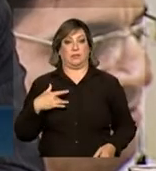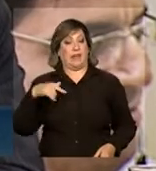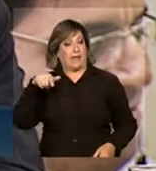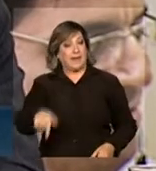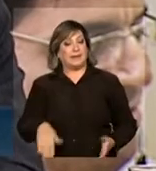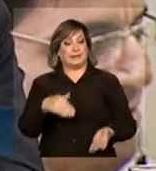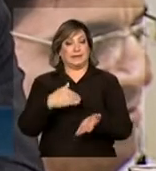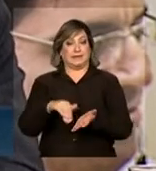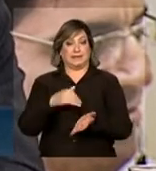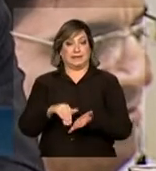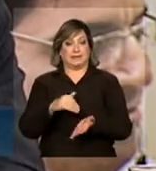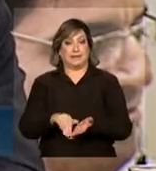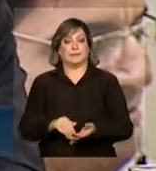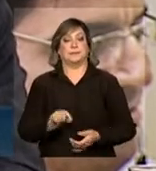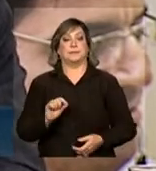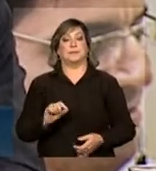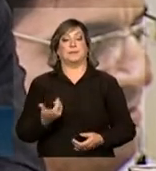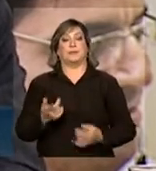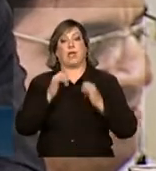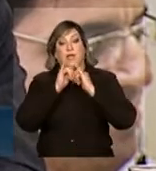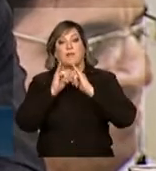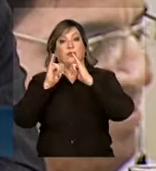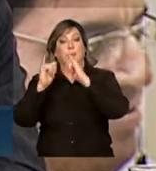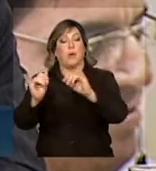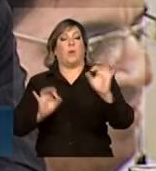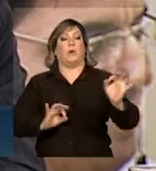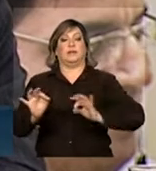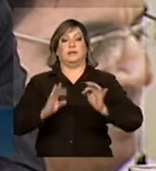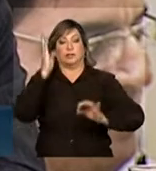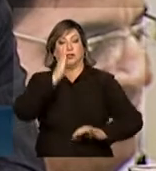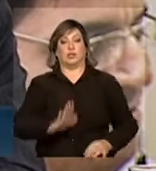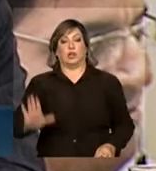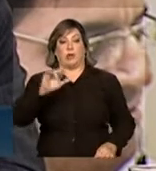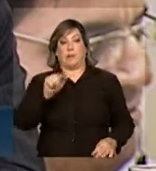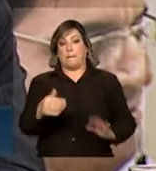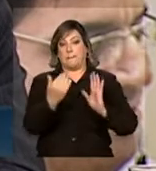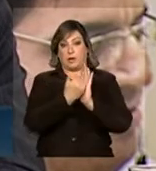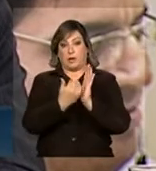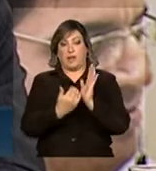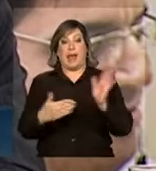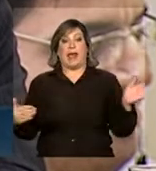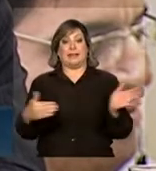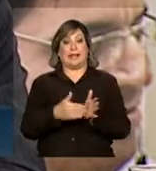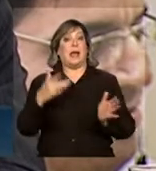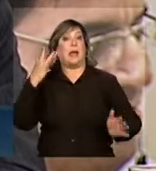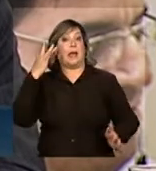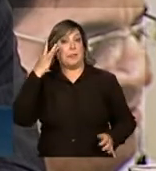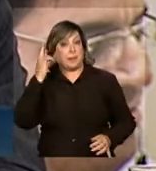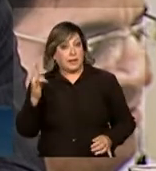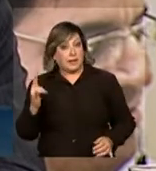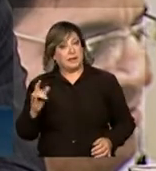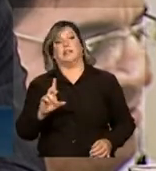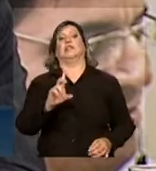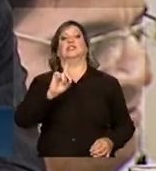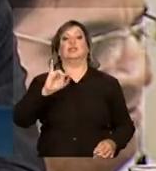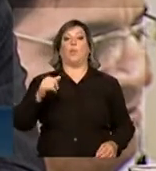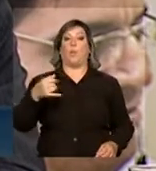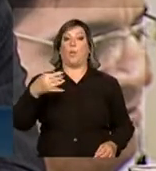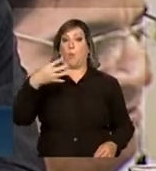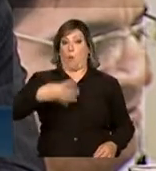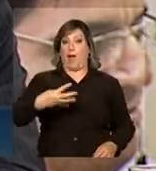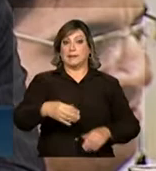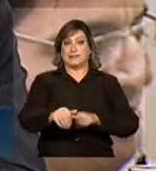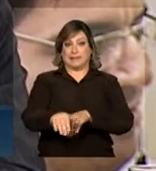Saúde que formar a coordenação Nacional do programa até amanhã até o dia 4